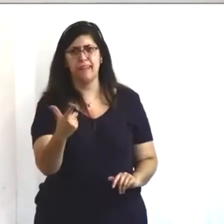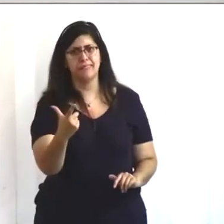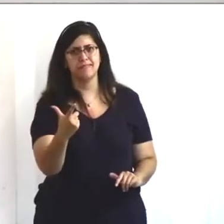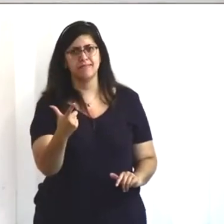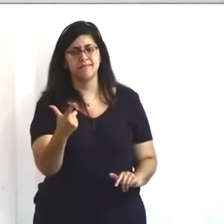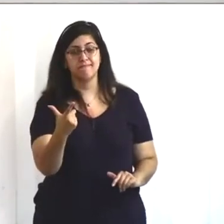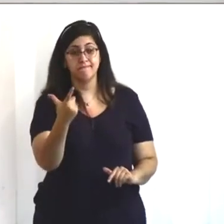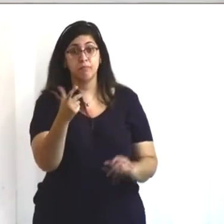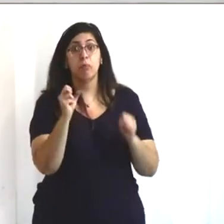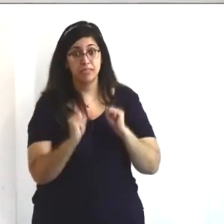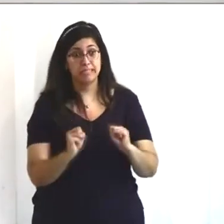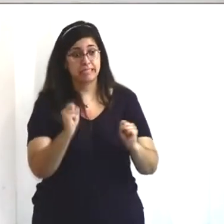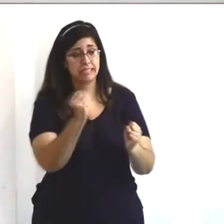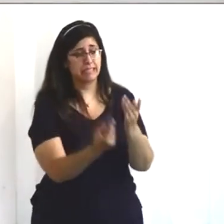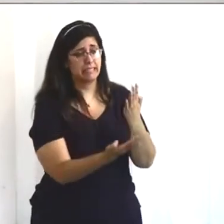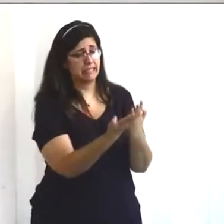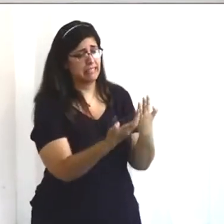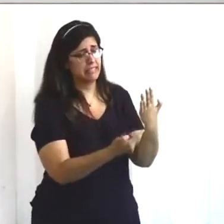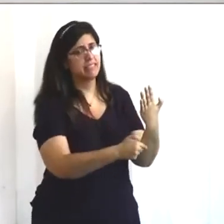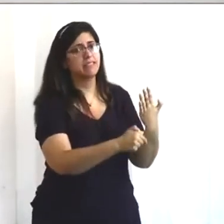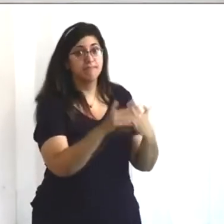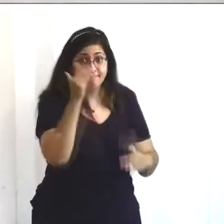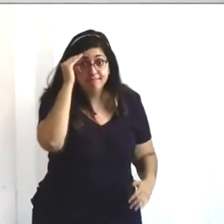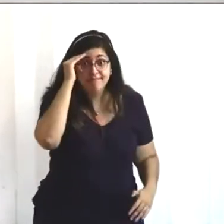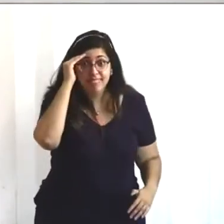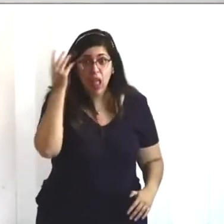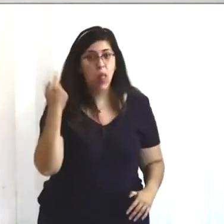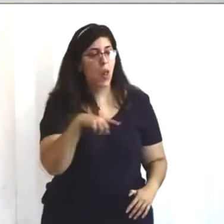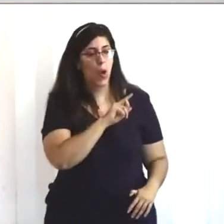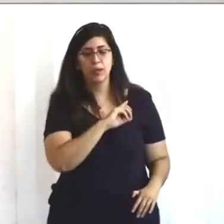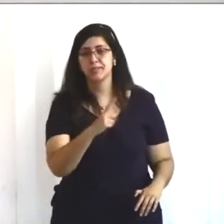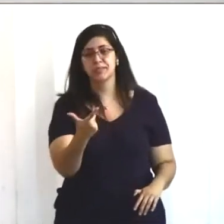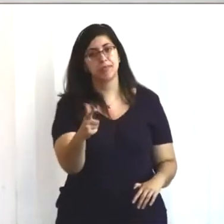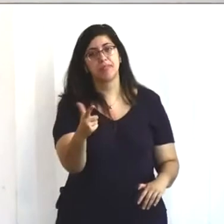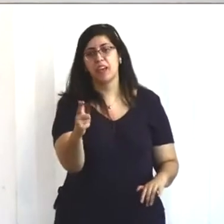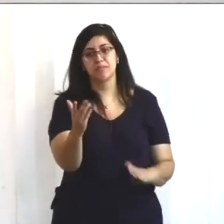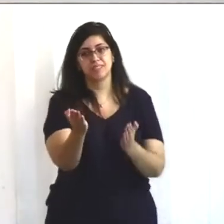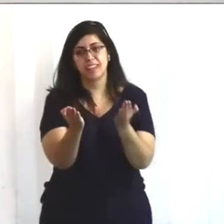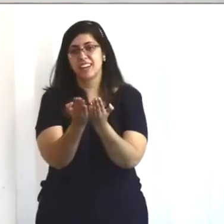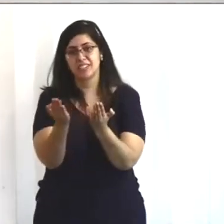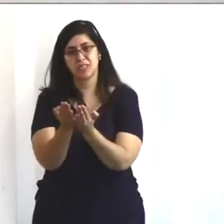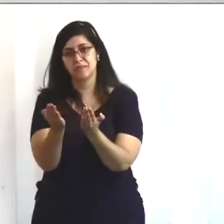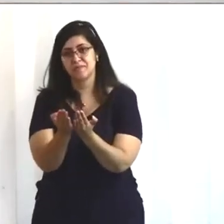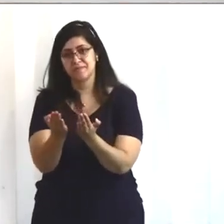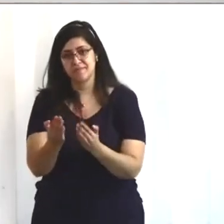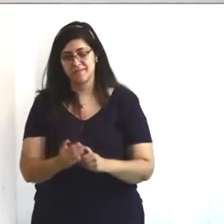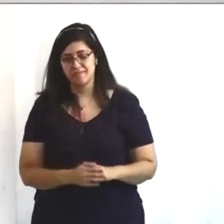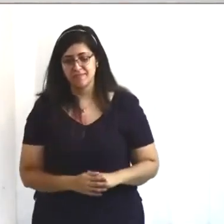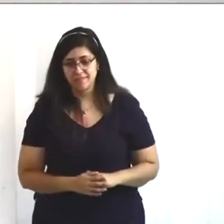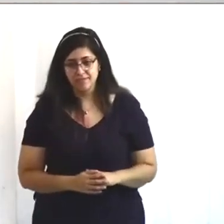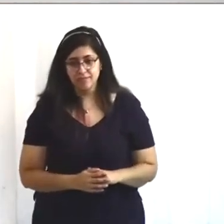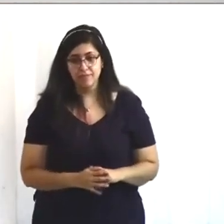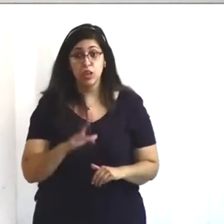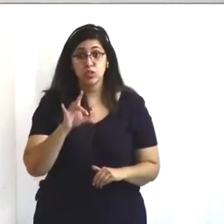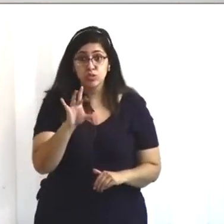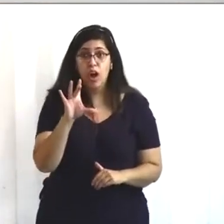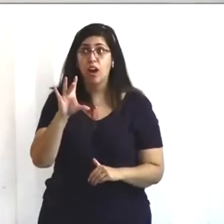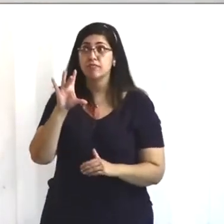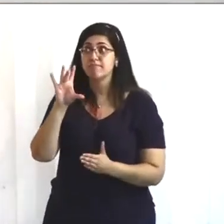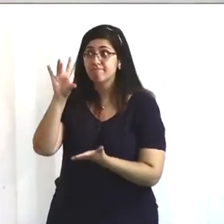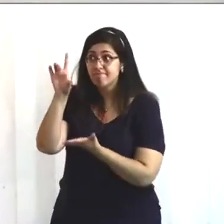mais fácil que aqueles que estão na igreja, que conhecem o Evangelho, blasfemem contra o Espírito Santo, do que aqueles que nunca